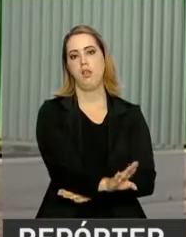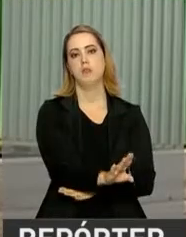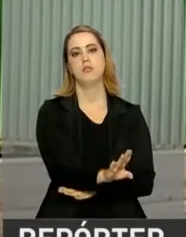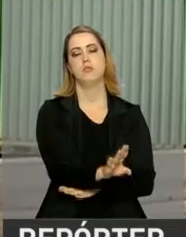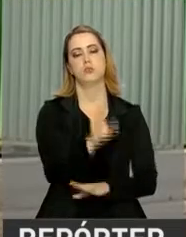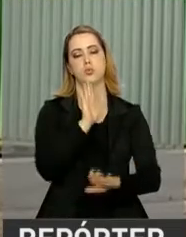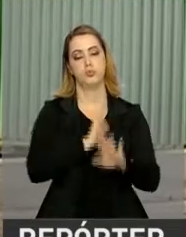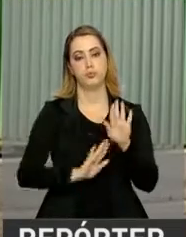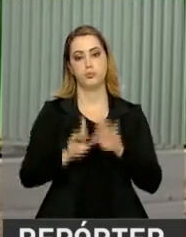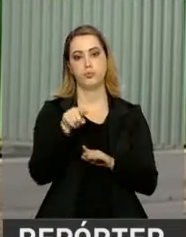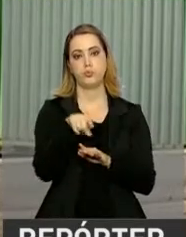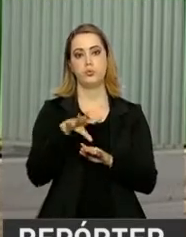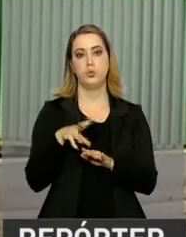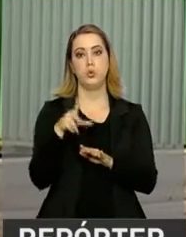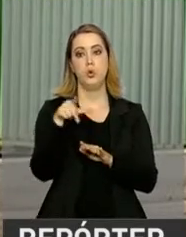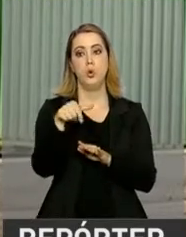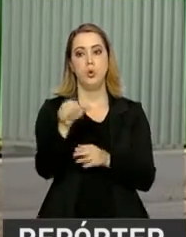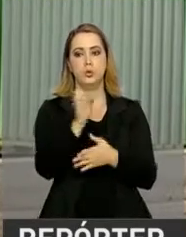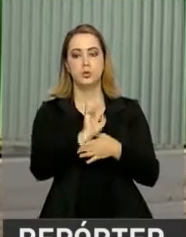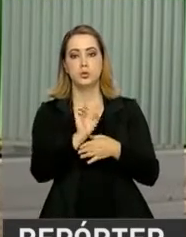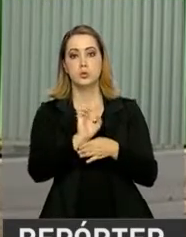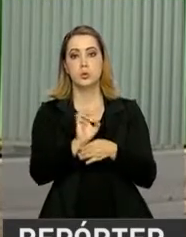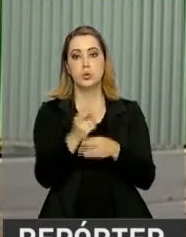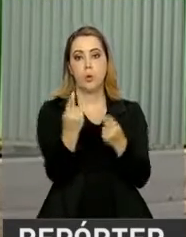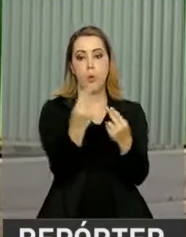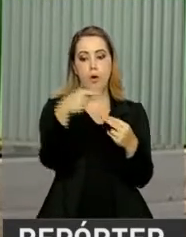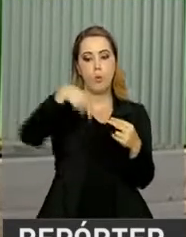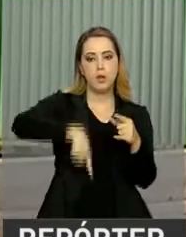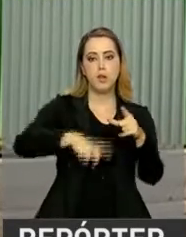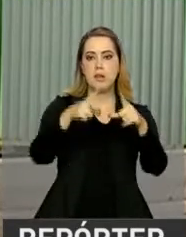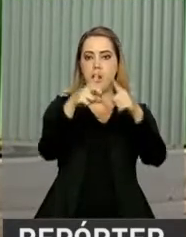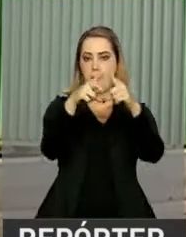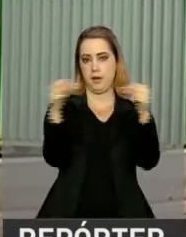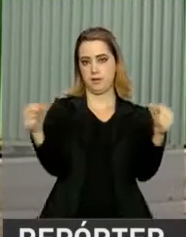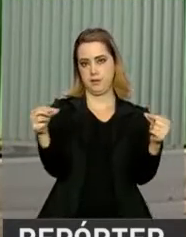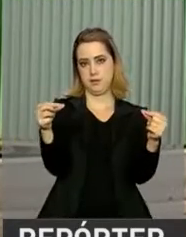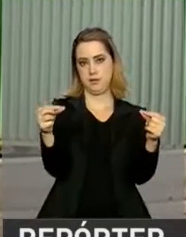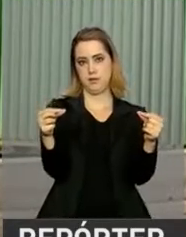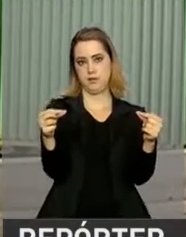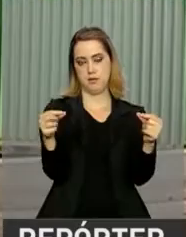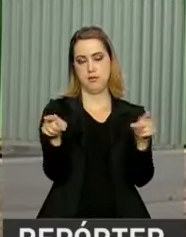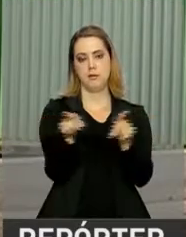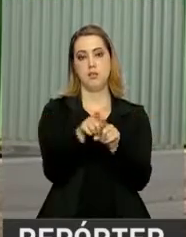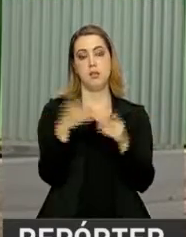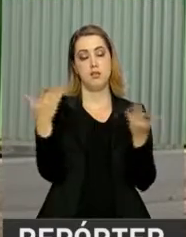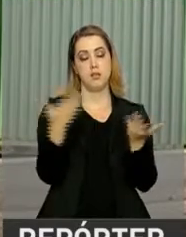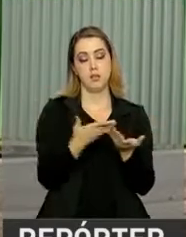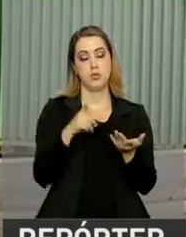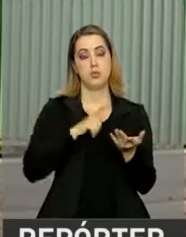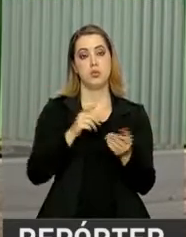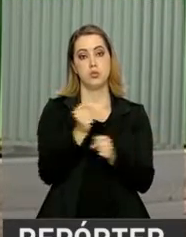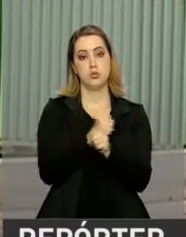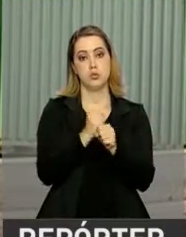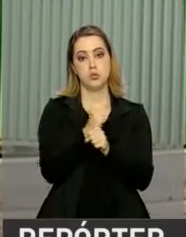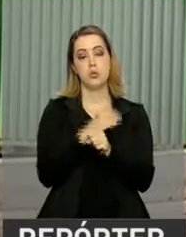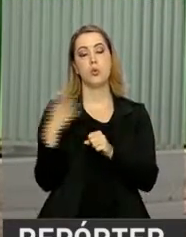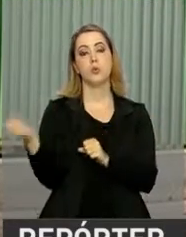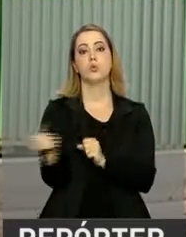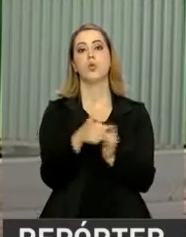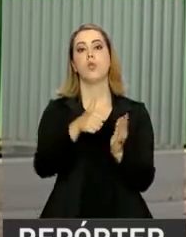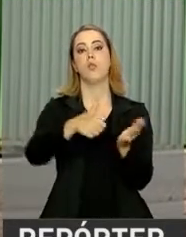estados vão seguir o horário de Brasília. E neste ano tem uma novidade, será feita a coleta dos dados biométricos